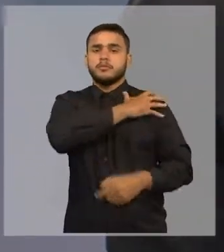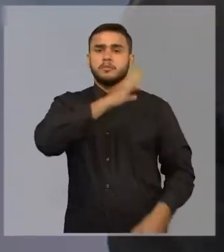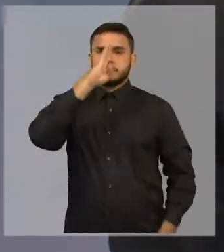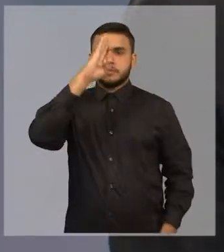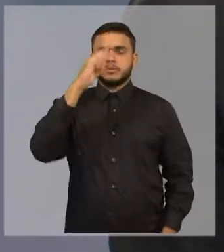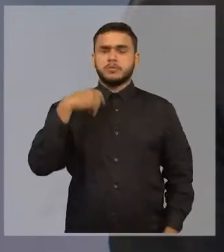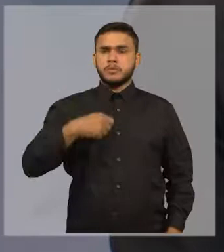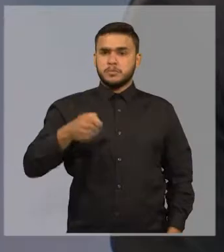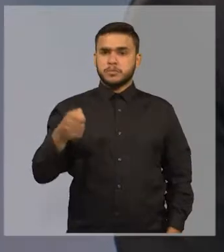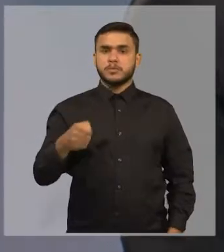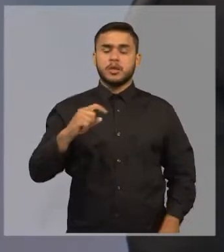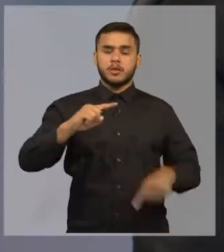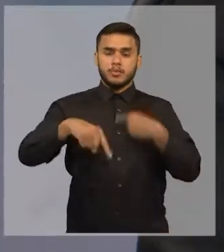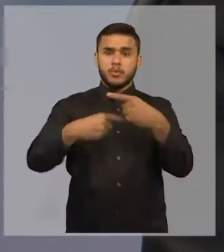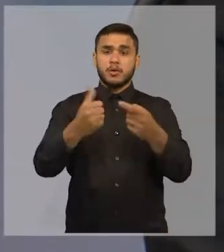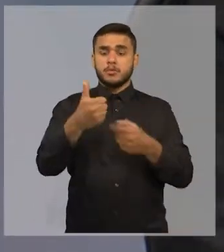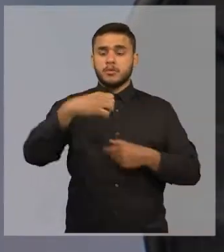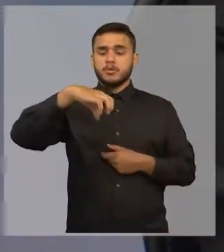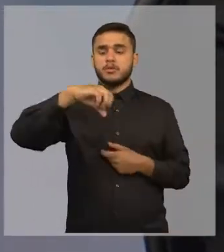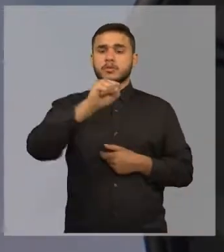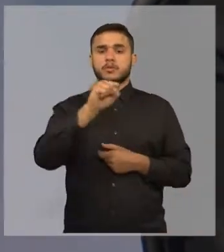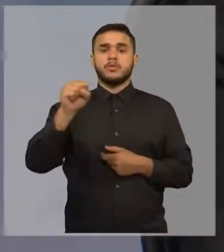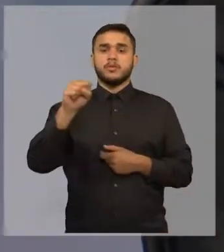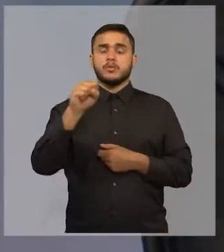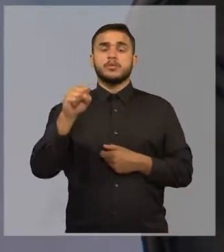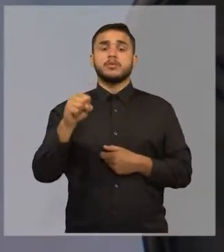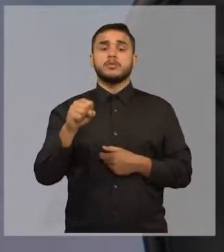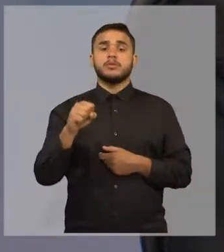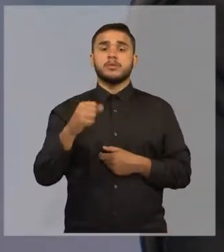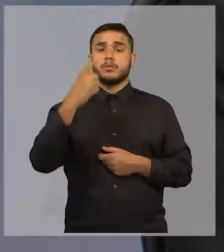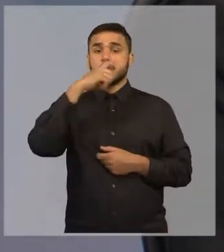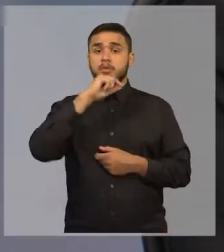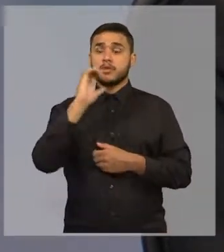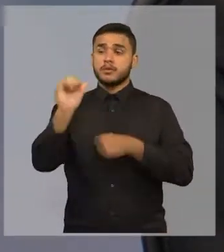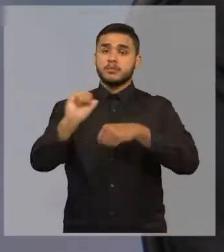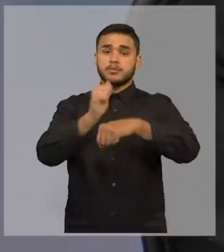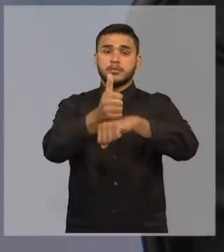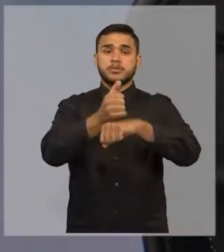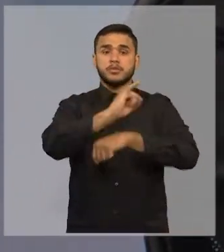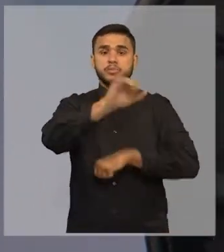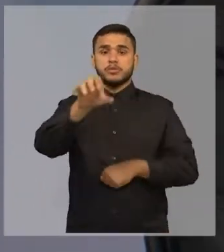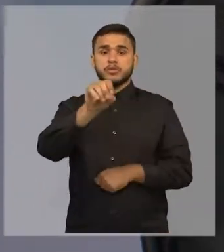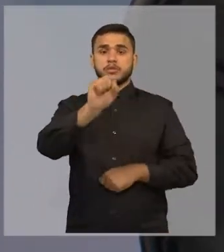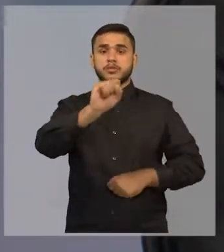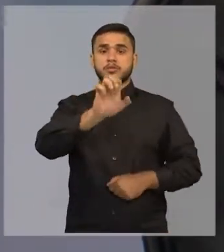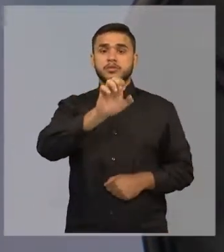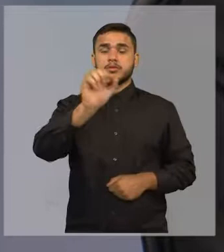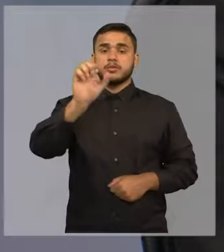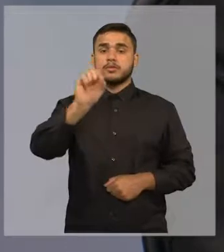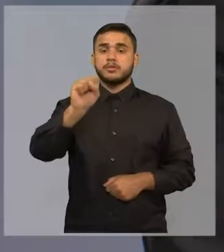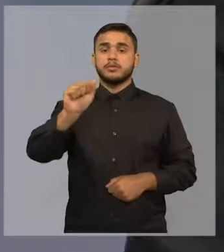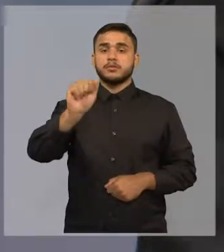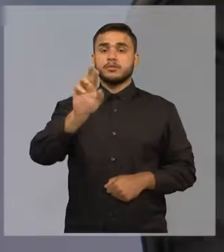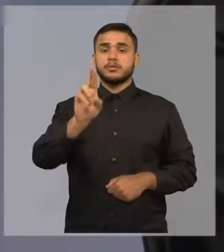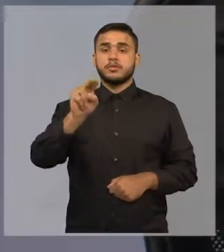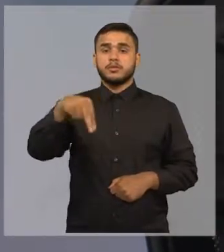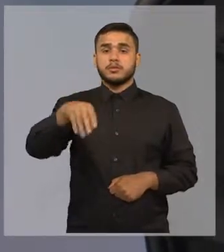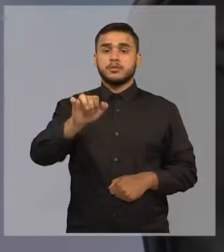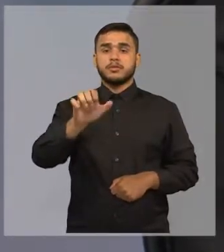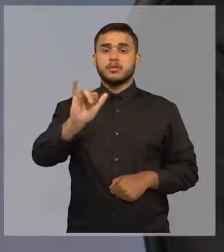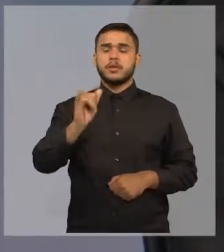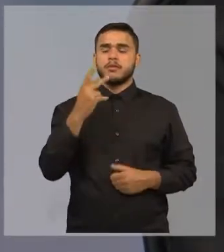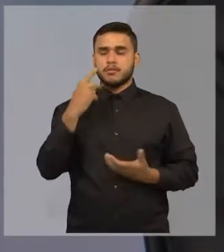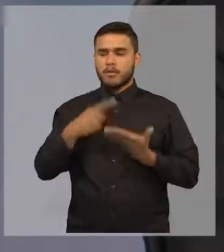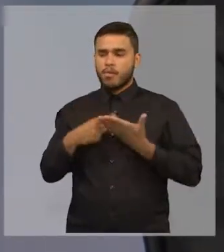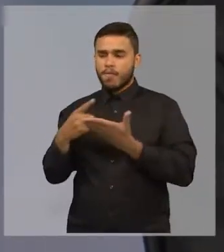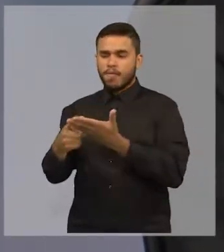a redemocratização, tivemos quem como referencial? José Sarney, que estabeleceu essa tal governança no toma lá da